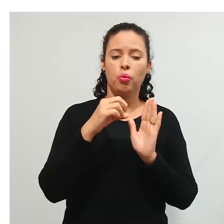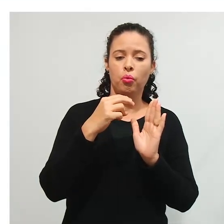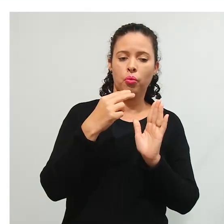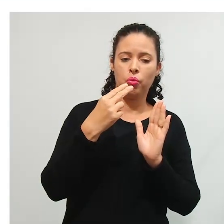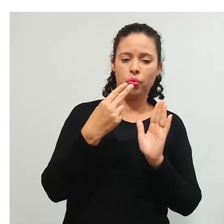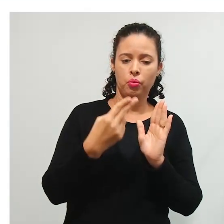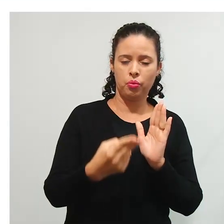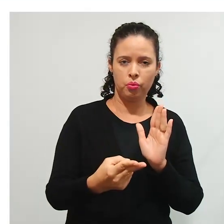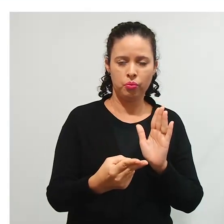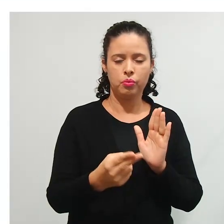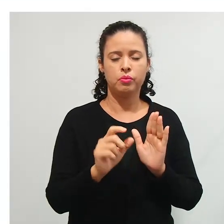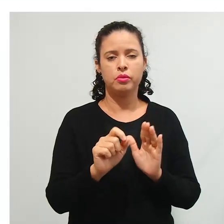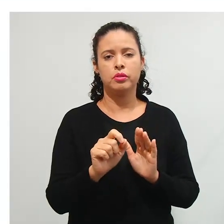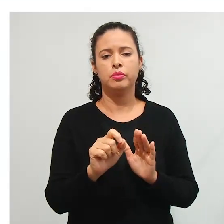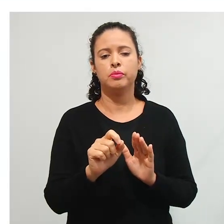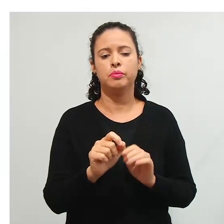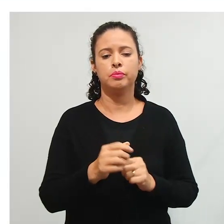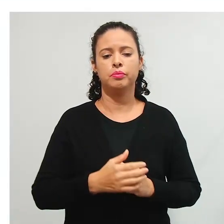despesa,